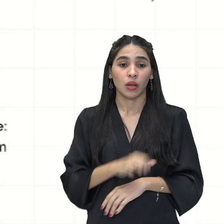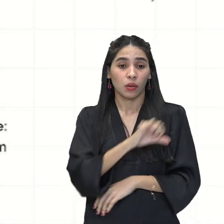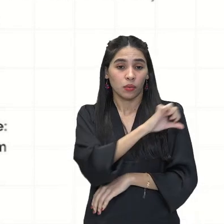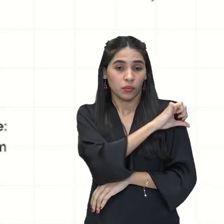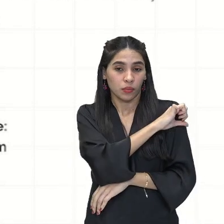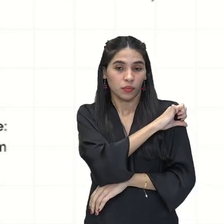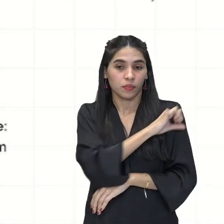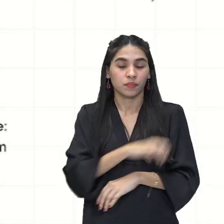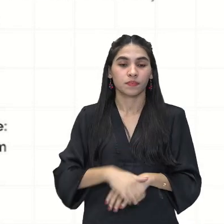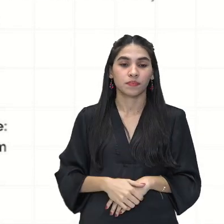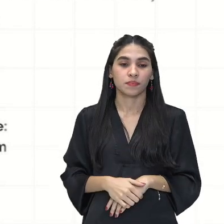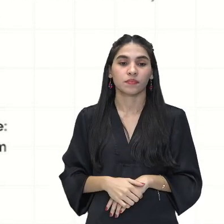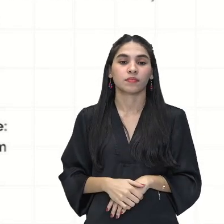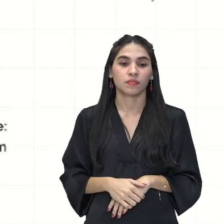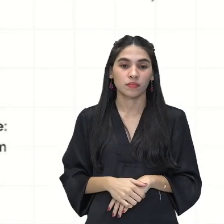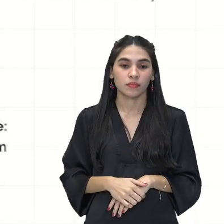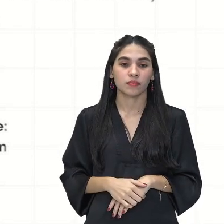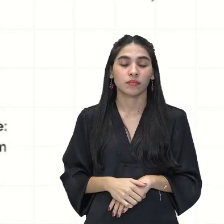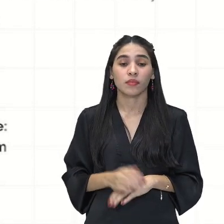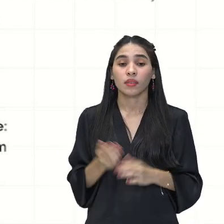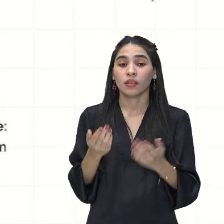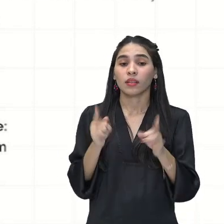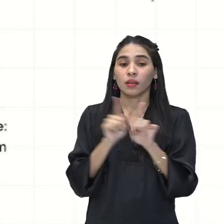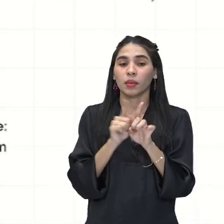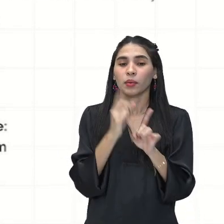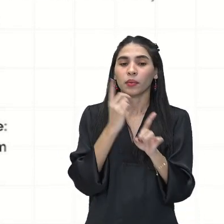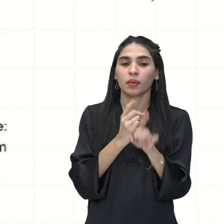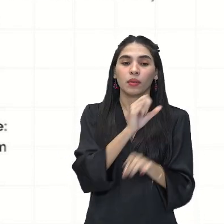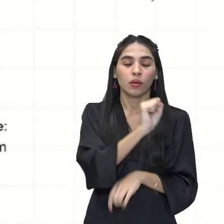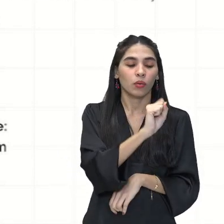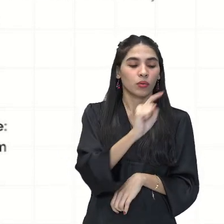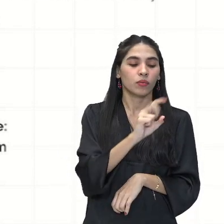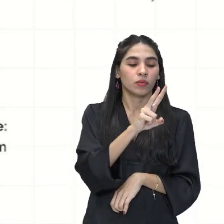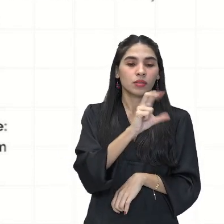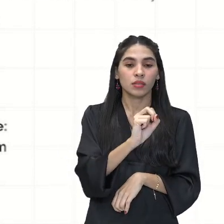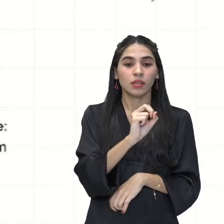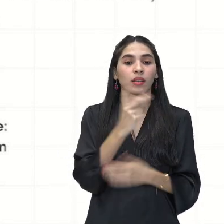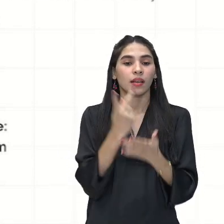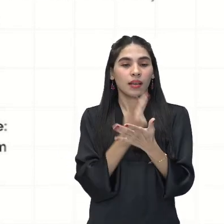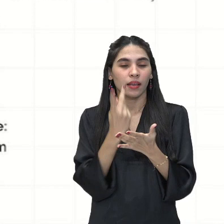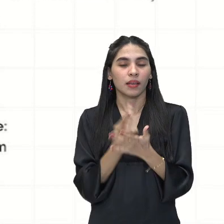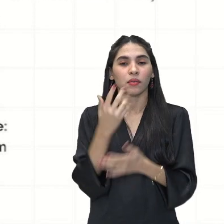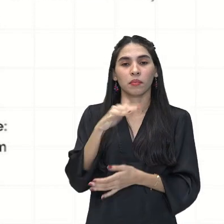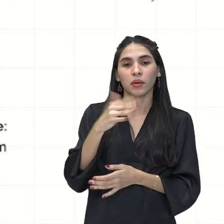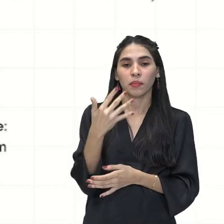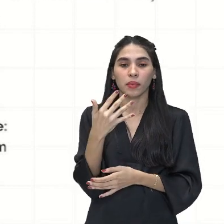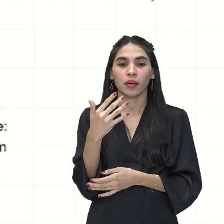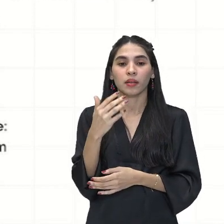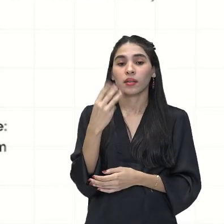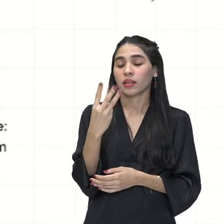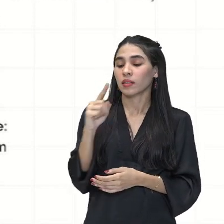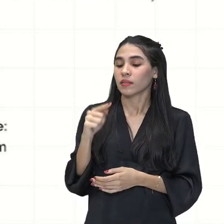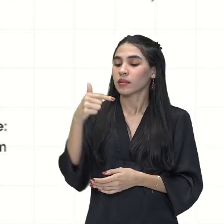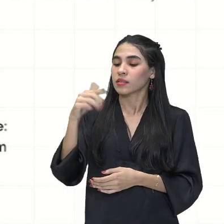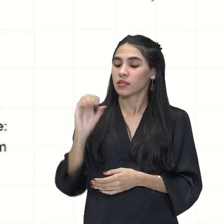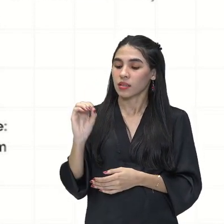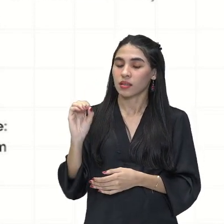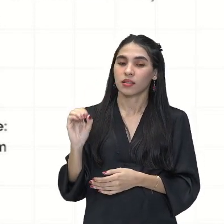9º ano, né, chegamos a 8,50 com erro de mais ou menos